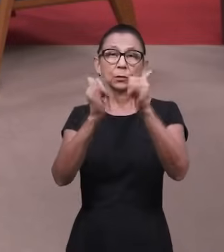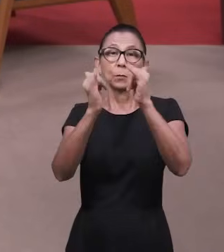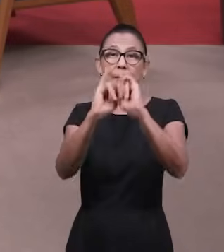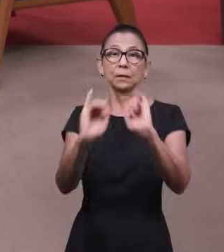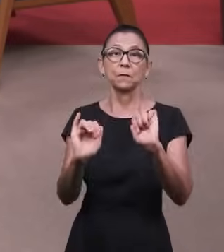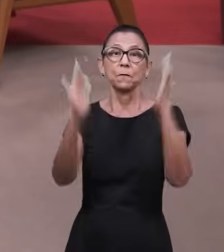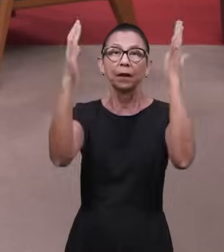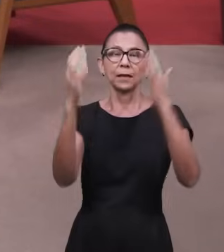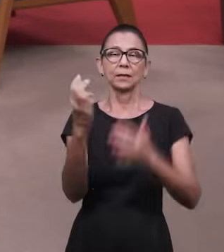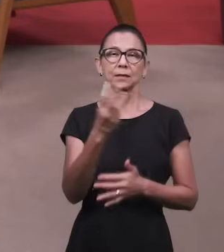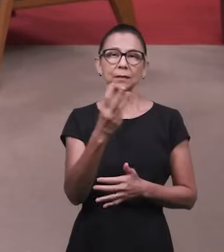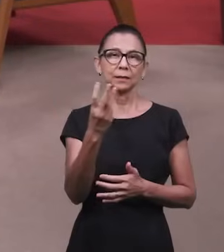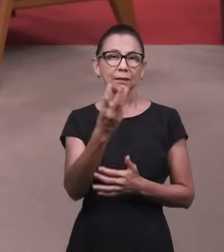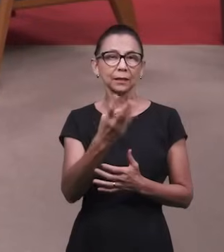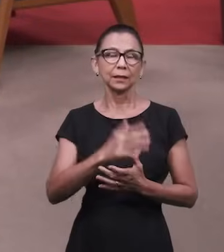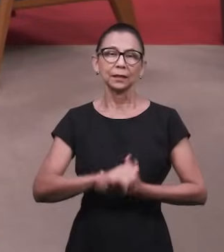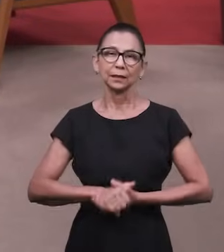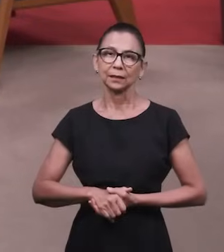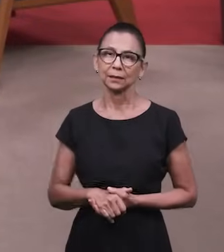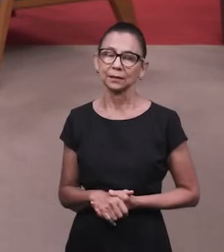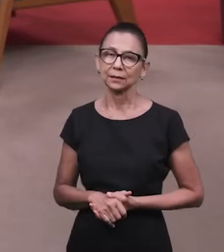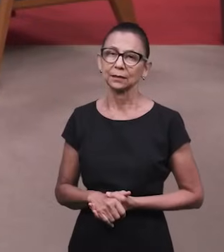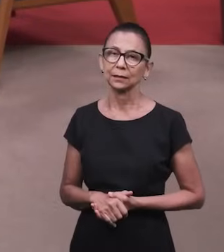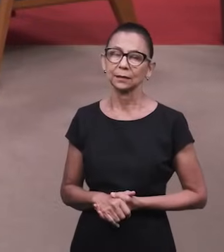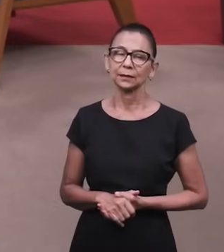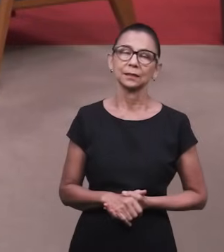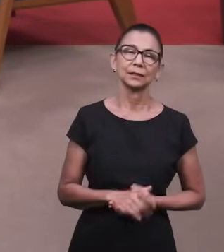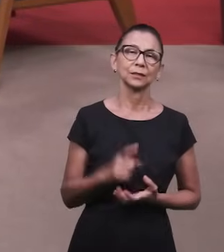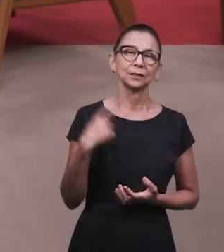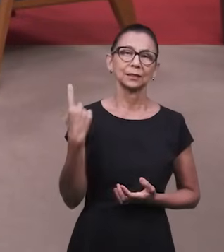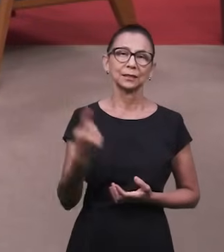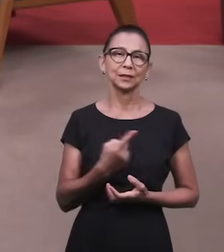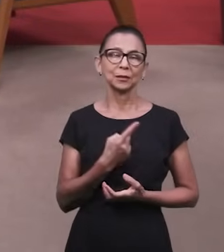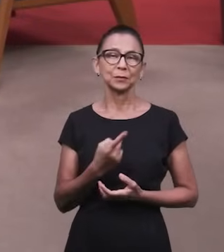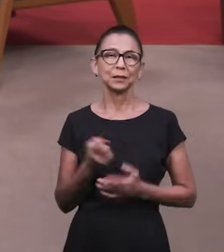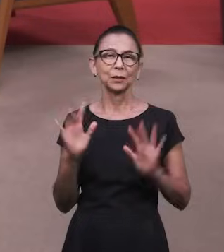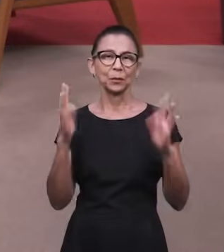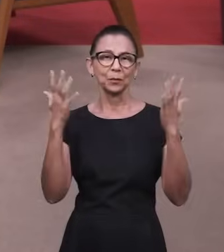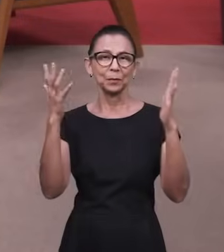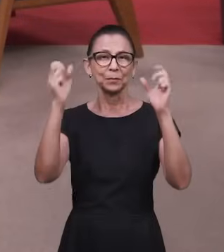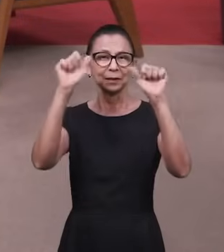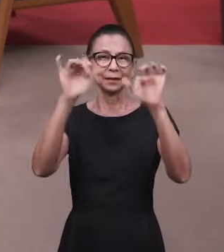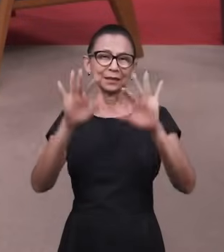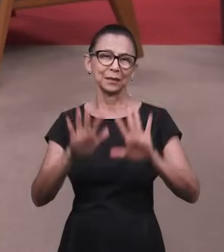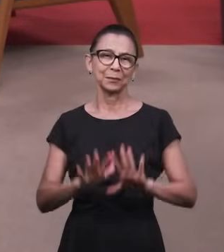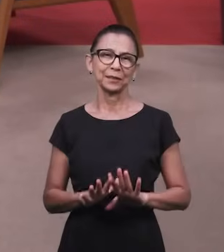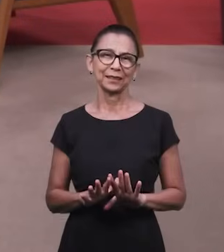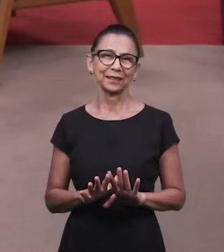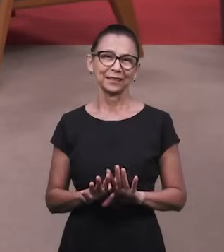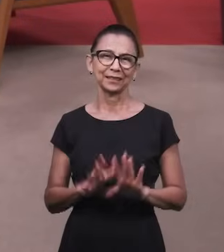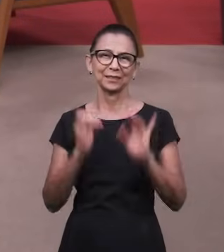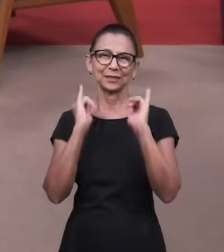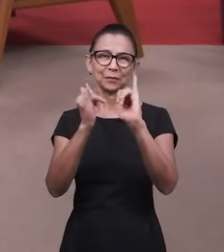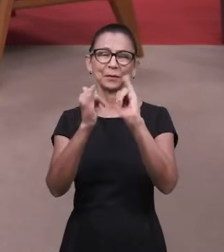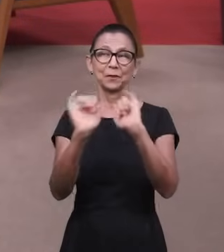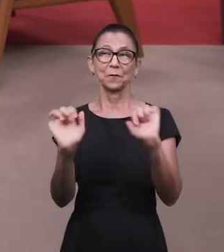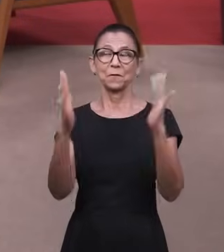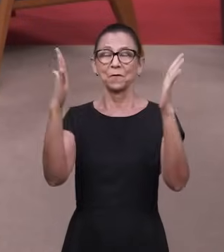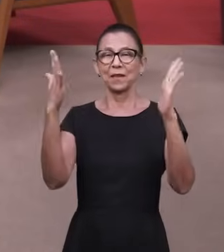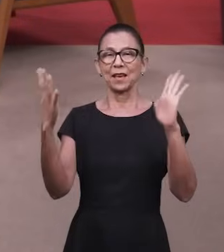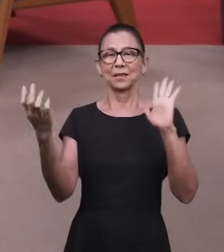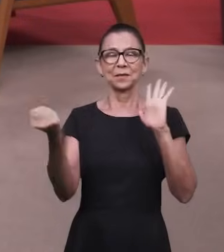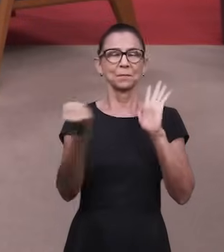ainda repercutindo, Ainda estamos vivendo, né? vivendo a bênção do Trombetas Glórias e a Festas, Deus. terceira edição do Trombetas e Festas, um